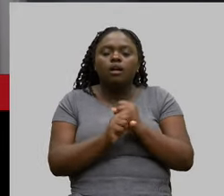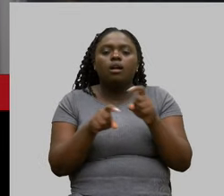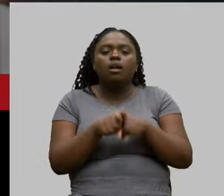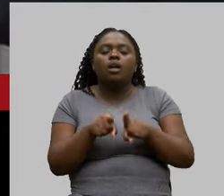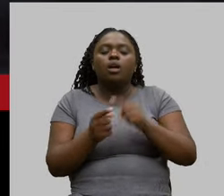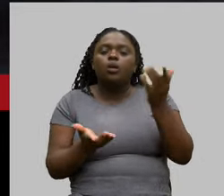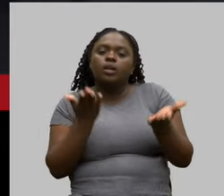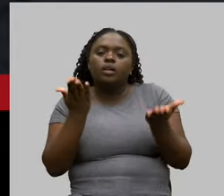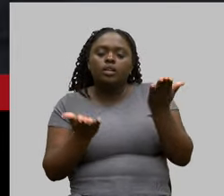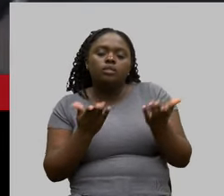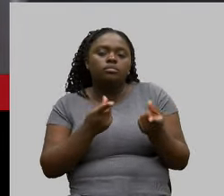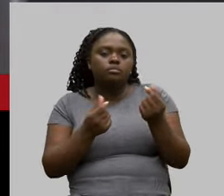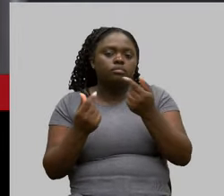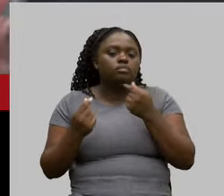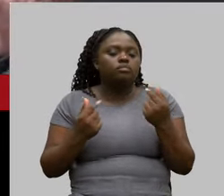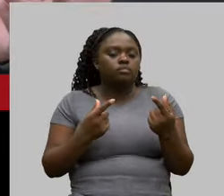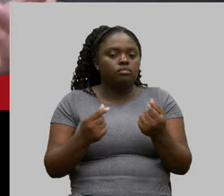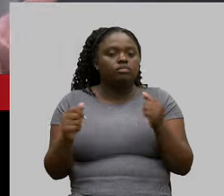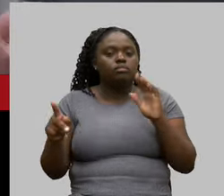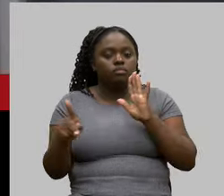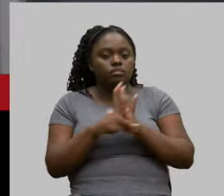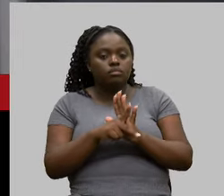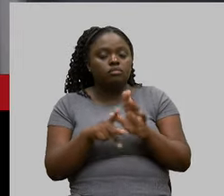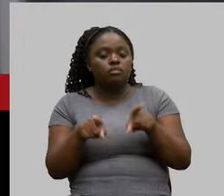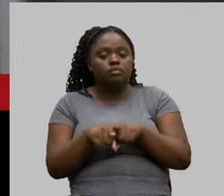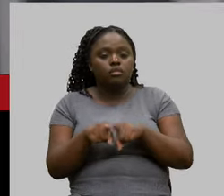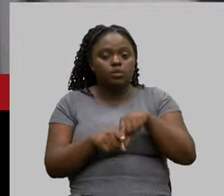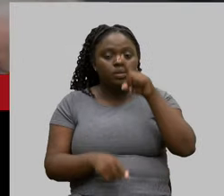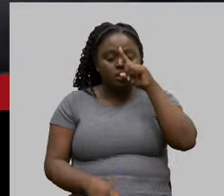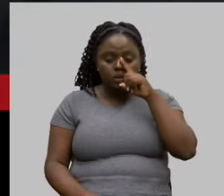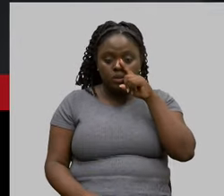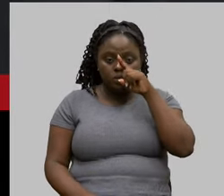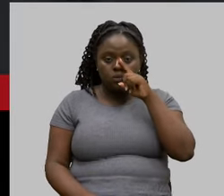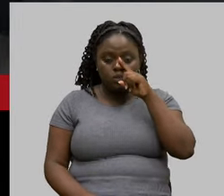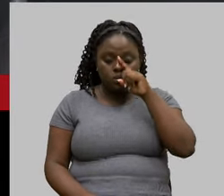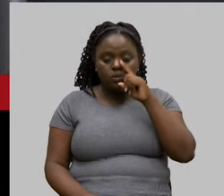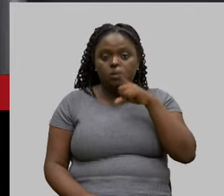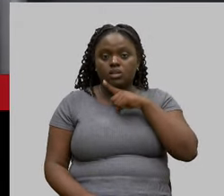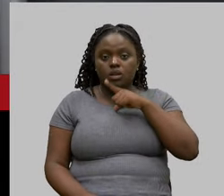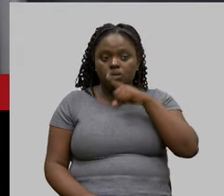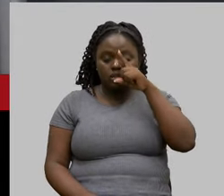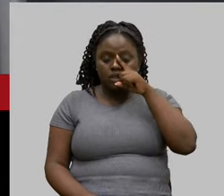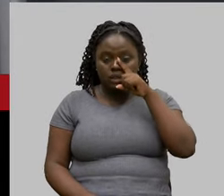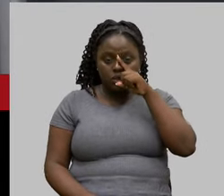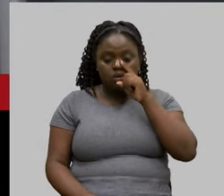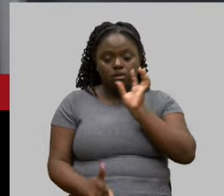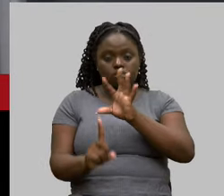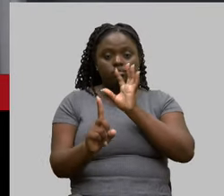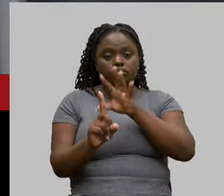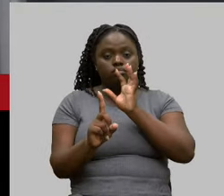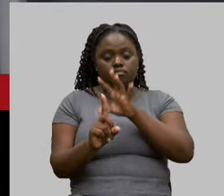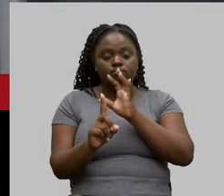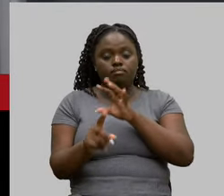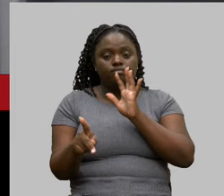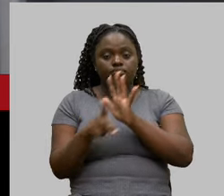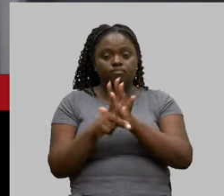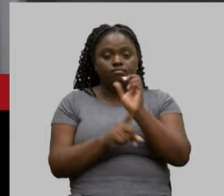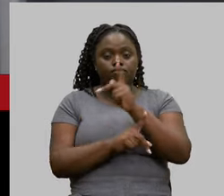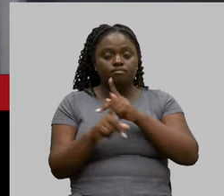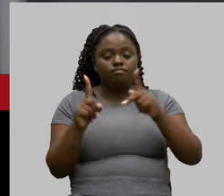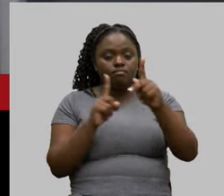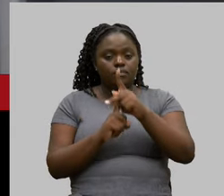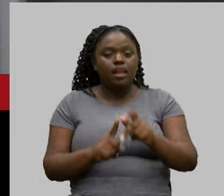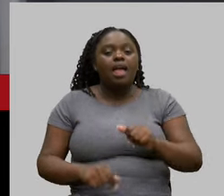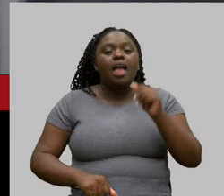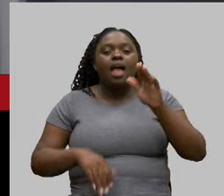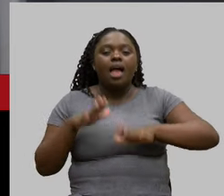financeiro dessa dos regimes próprios os riscos e ameaças que ainda temos riscos e ameaças pros regimes próprios de previdência às vezes mesmo